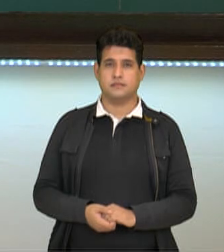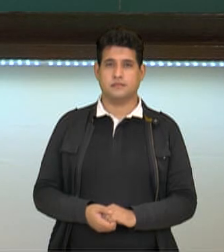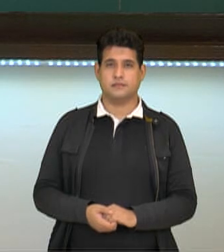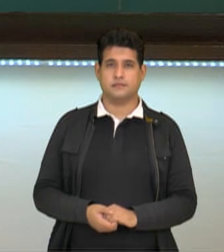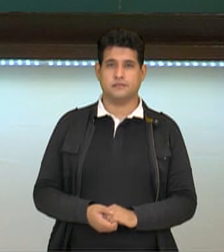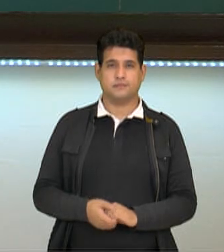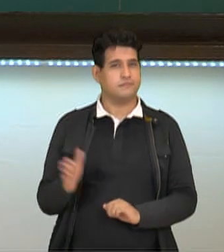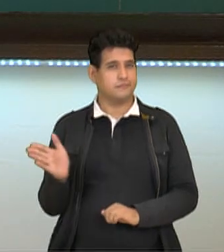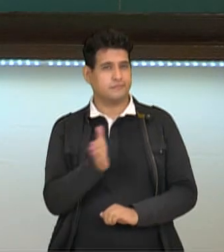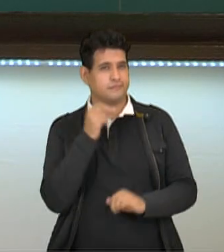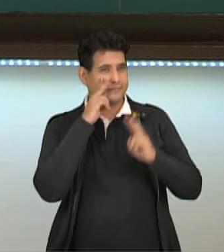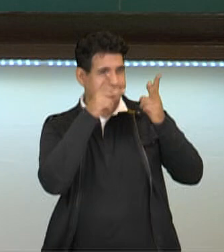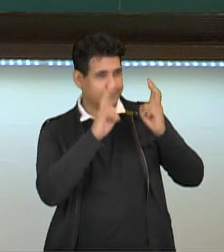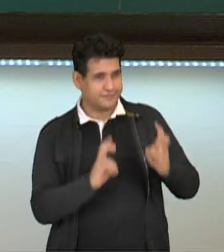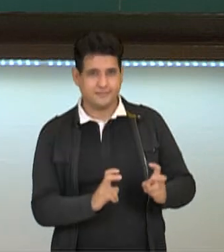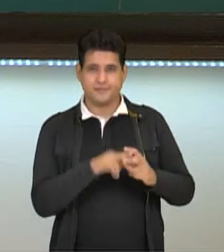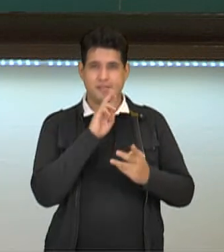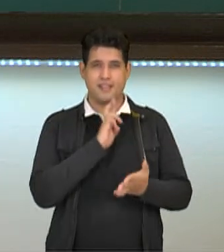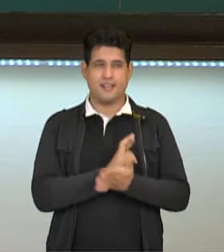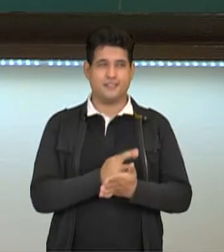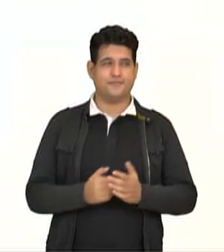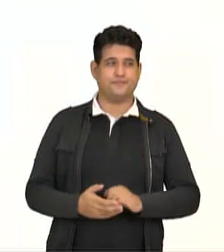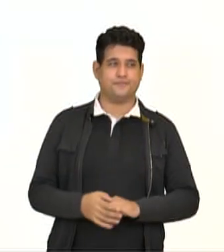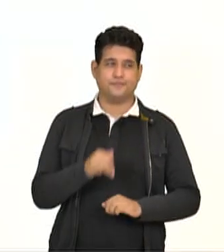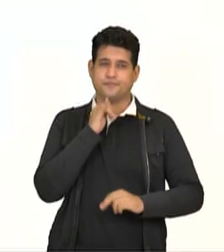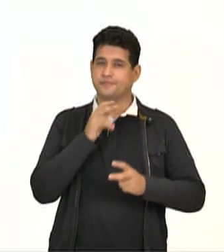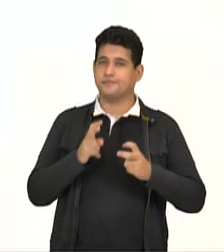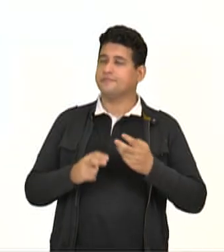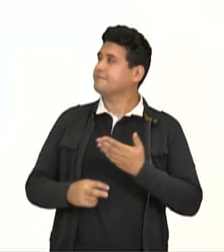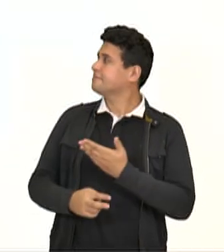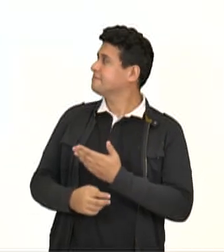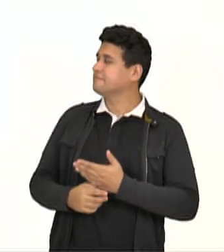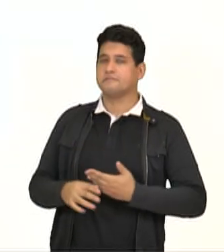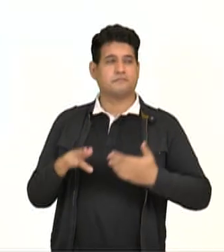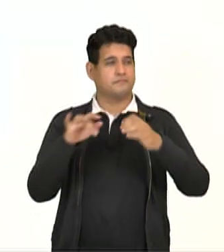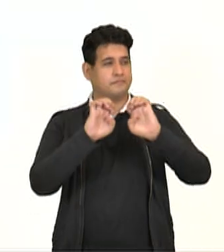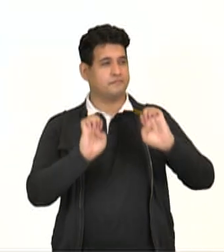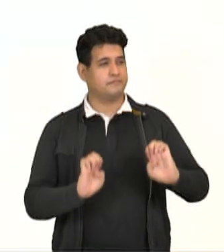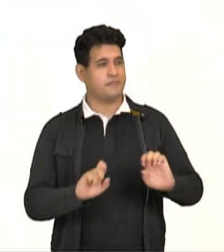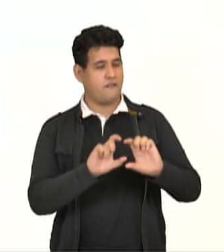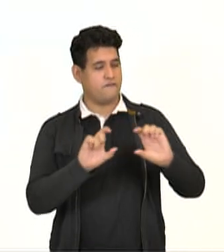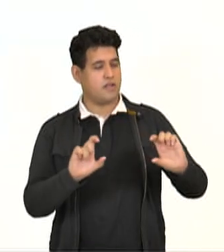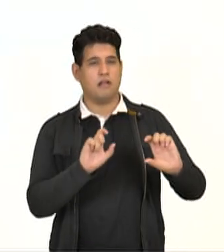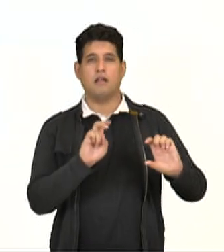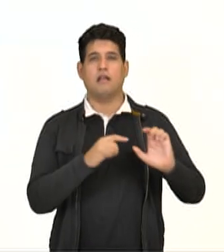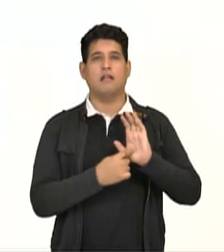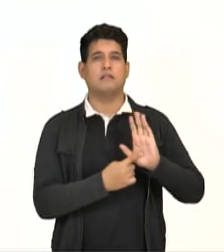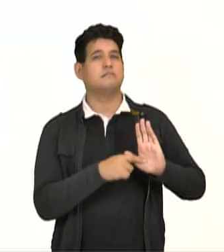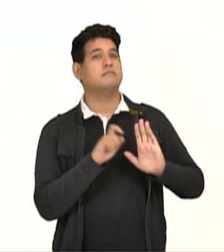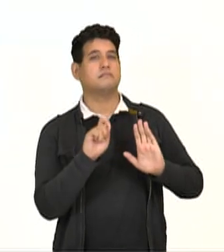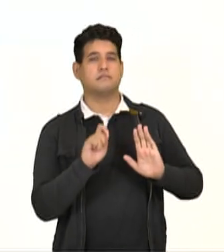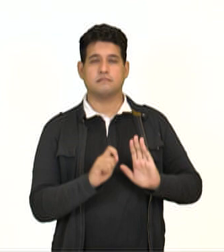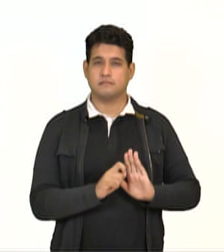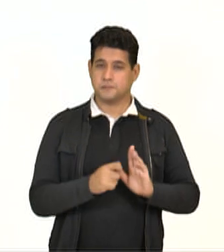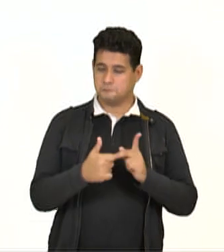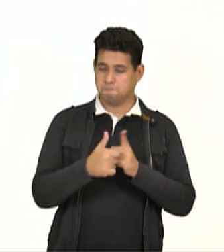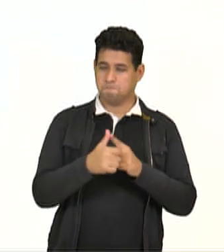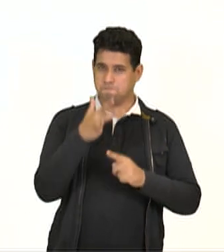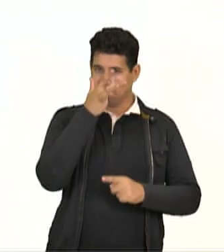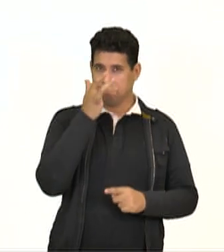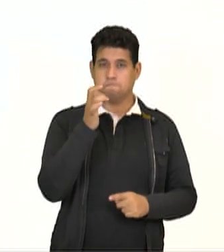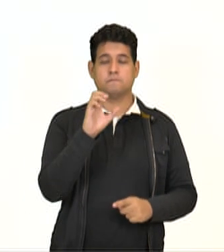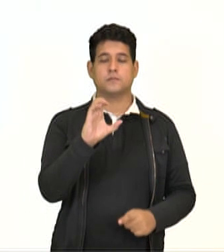Let's check. Vamos conferir então a resposta? Veja, a estrutura dessa frase mostra que ela está na